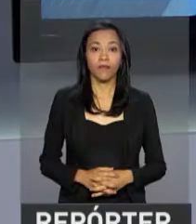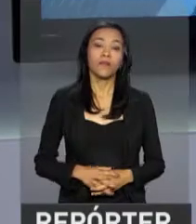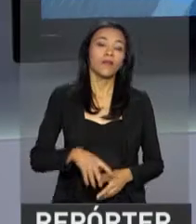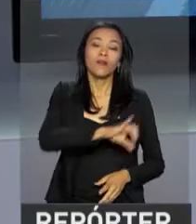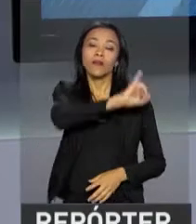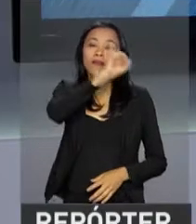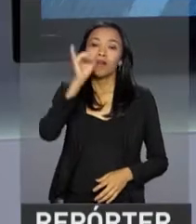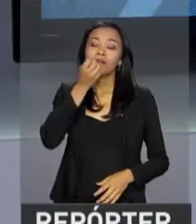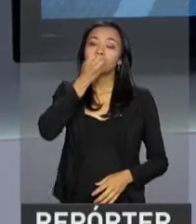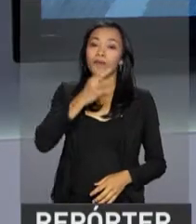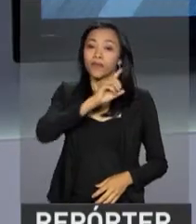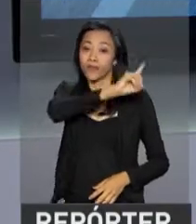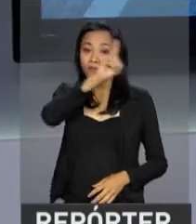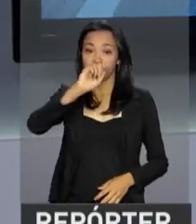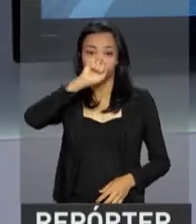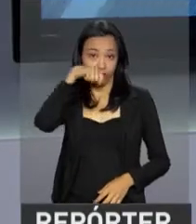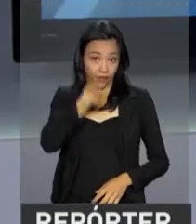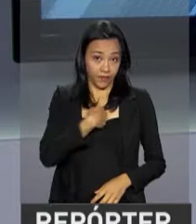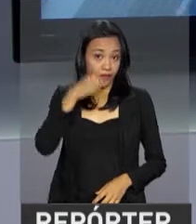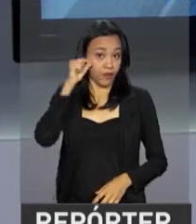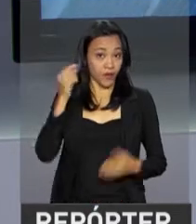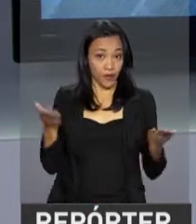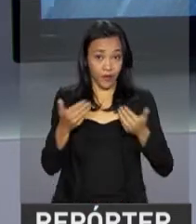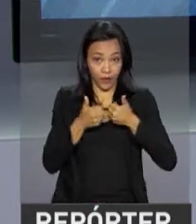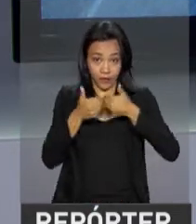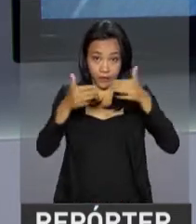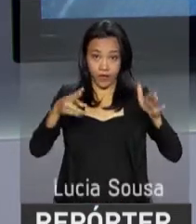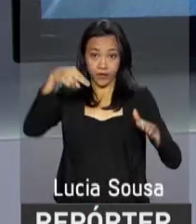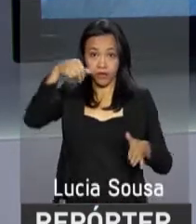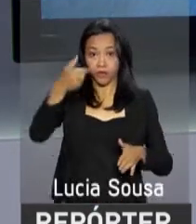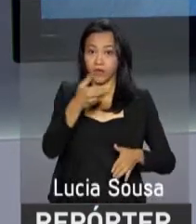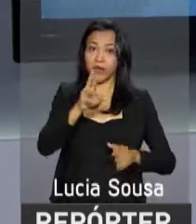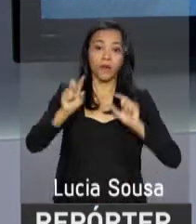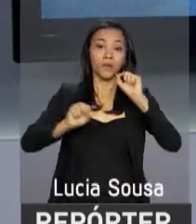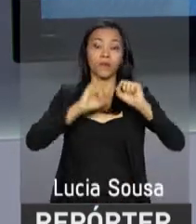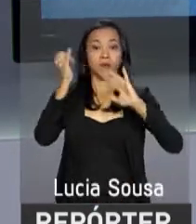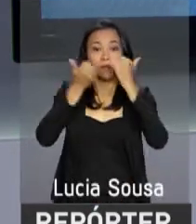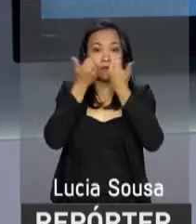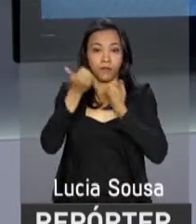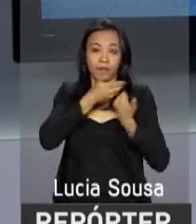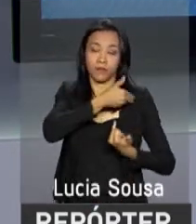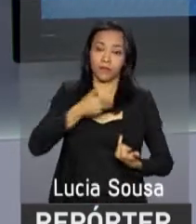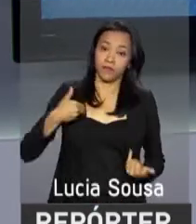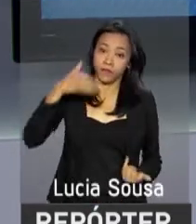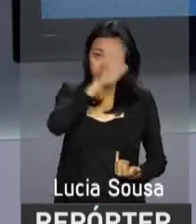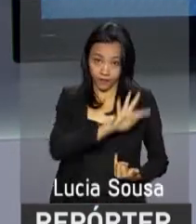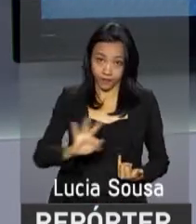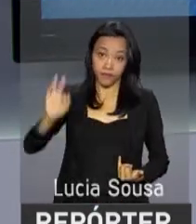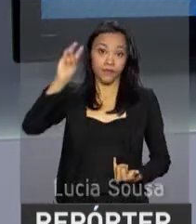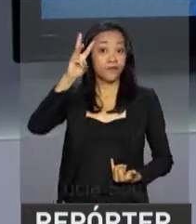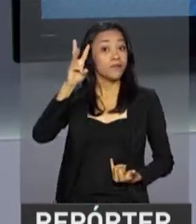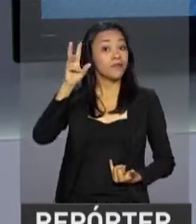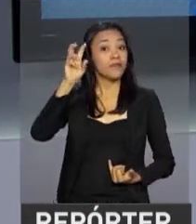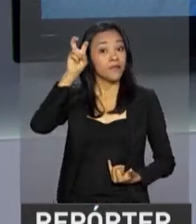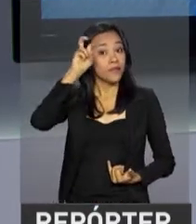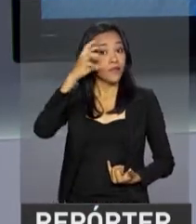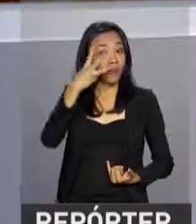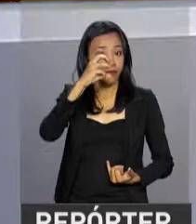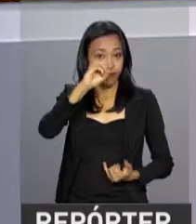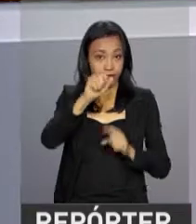Olá, bom dia. Eu sou Thaisa Dias e começa agora o Repórter NBR com as notícias do governo federal desta quinta-feira, 30 de